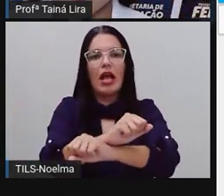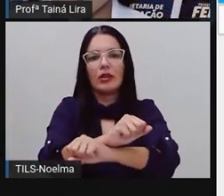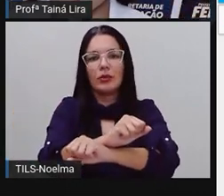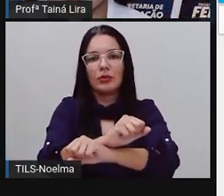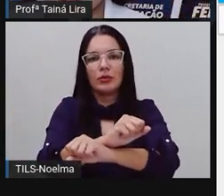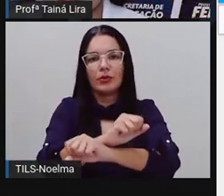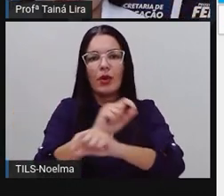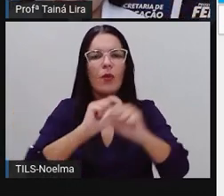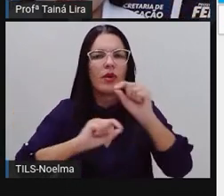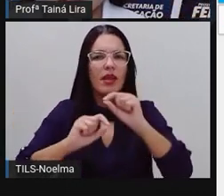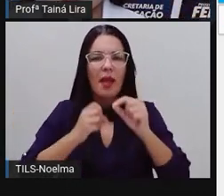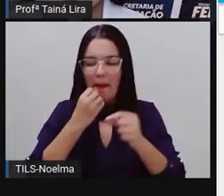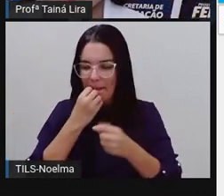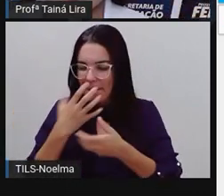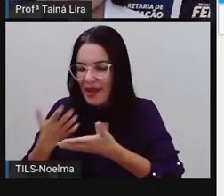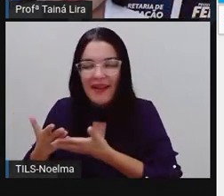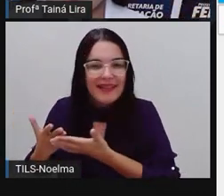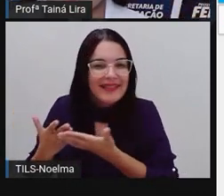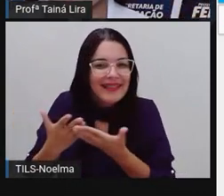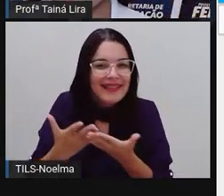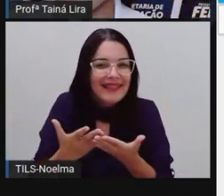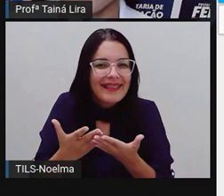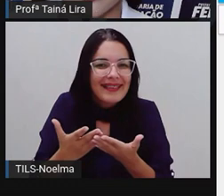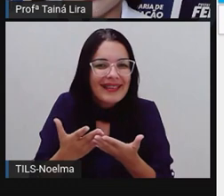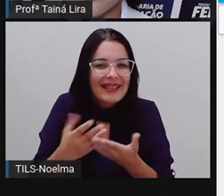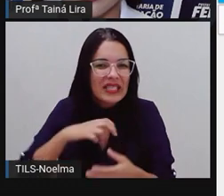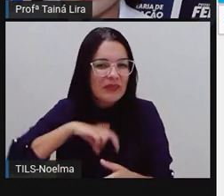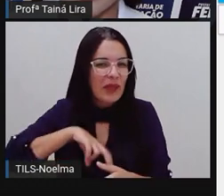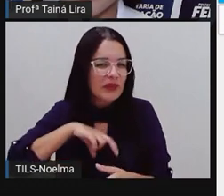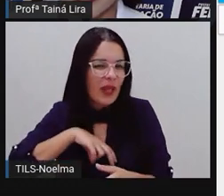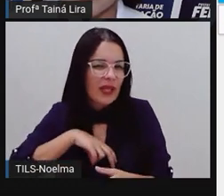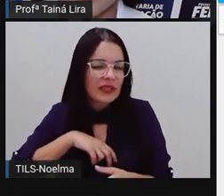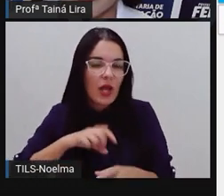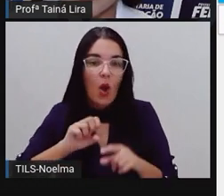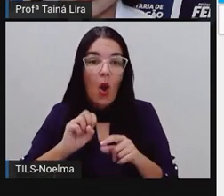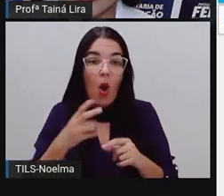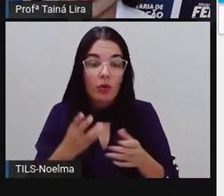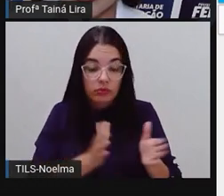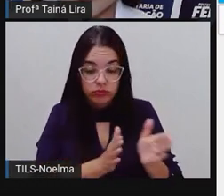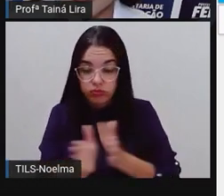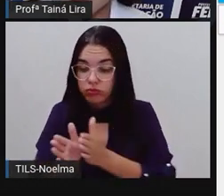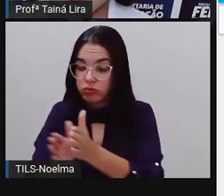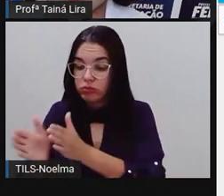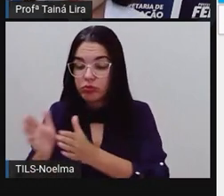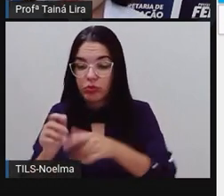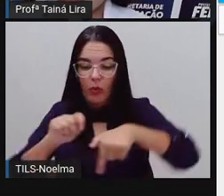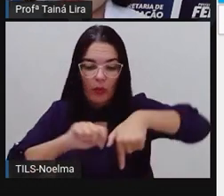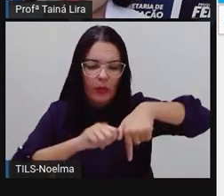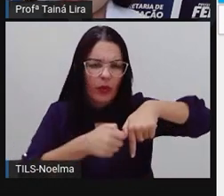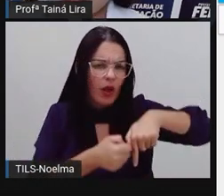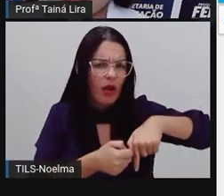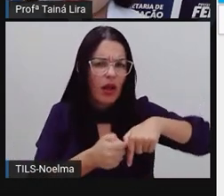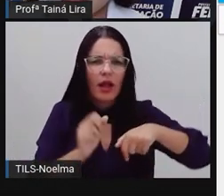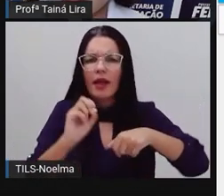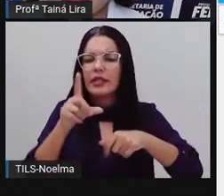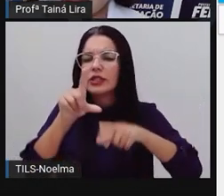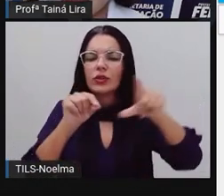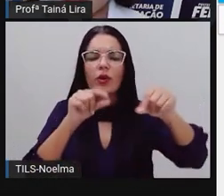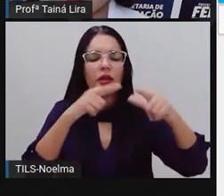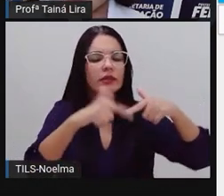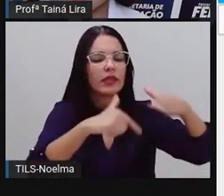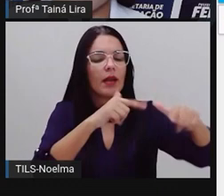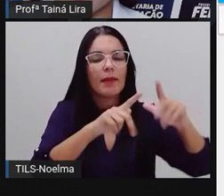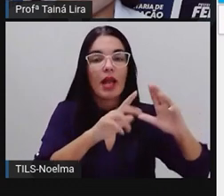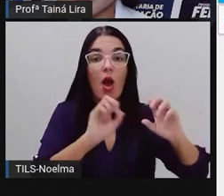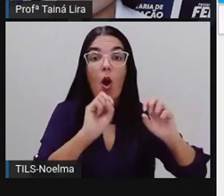escravizadas eram bem acolhidos pelos portugueses eram encaminhadas para os quilombos escolha um de um viver